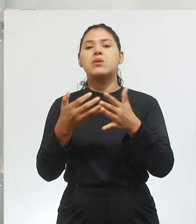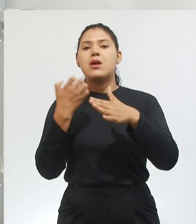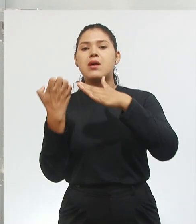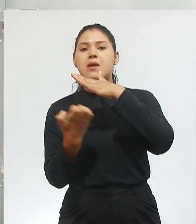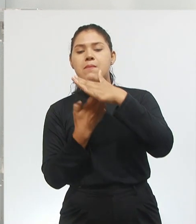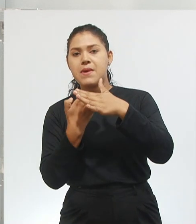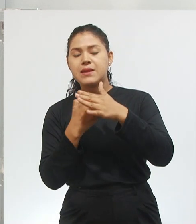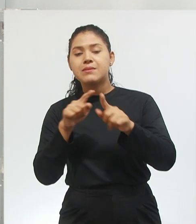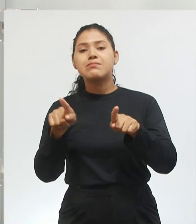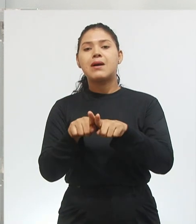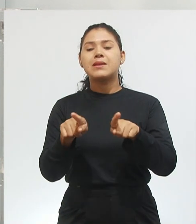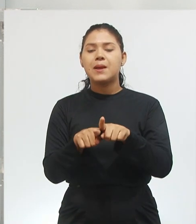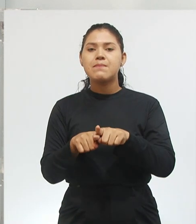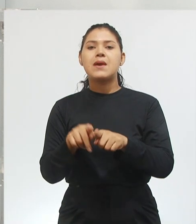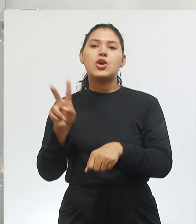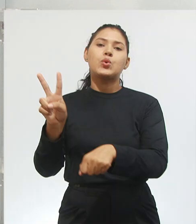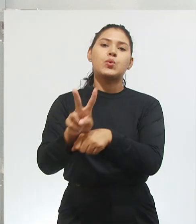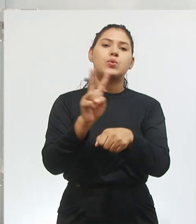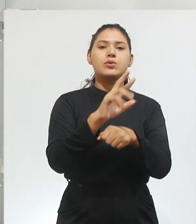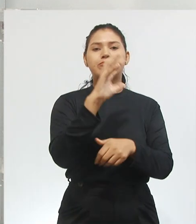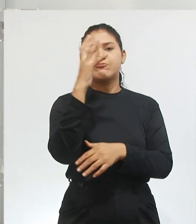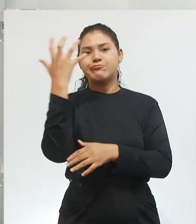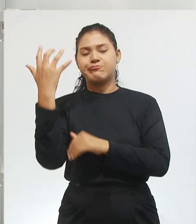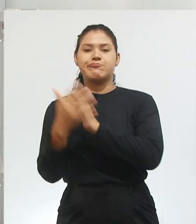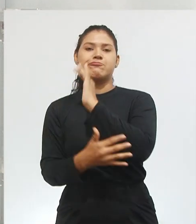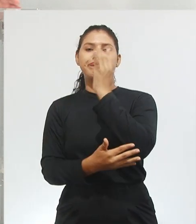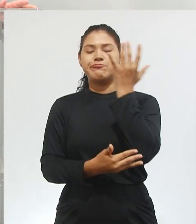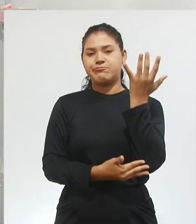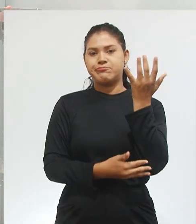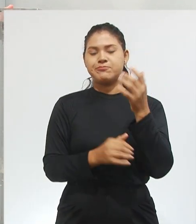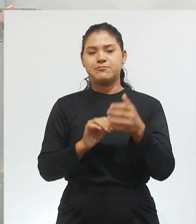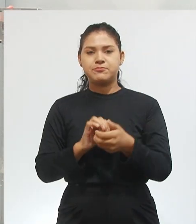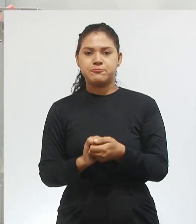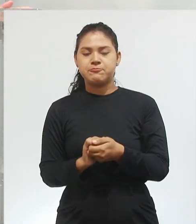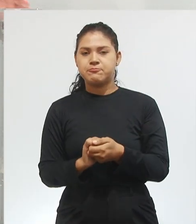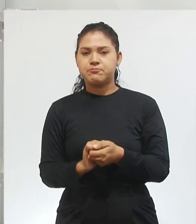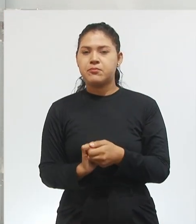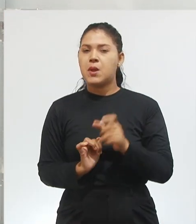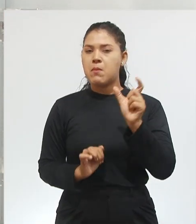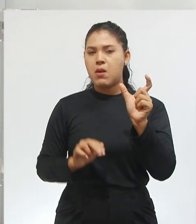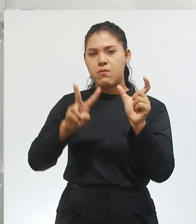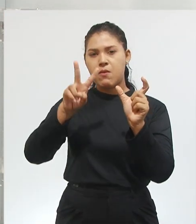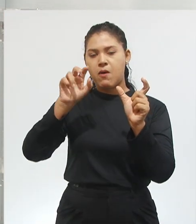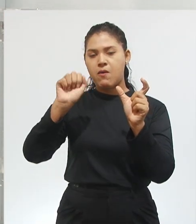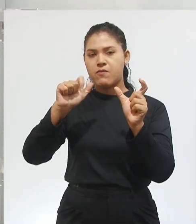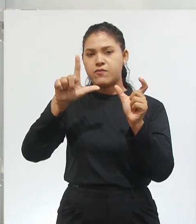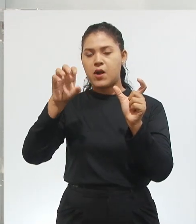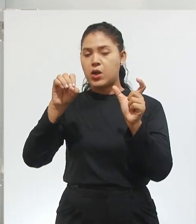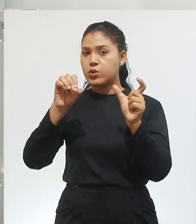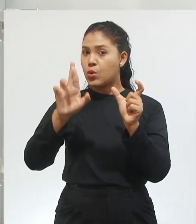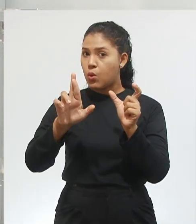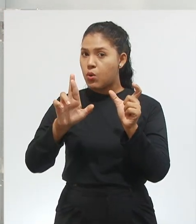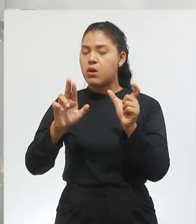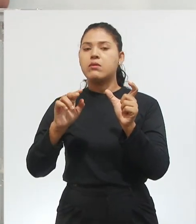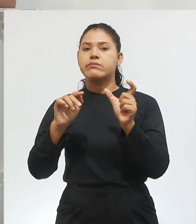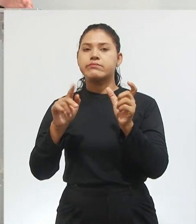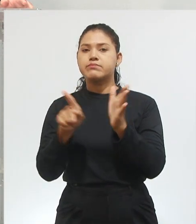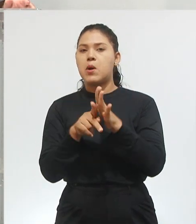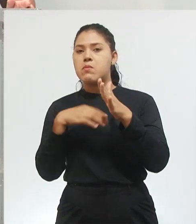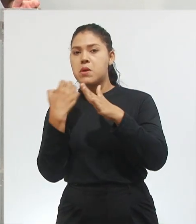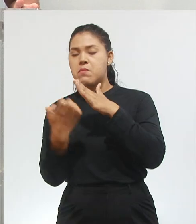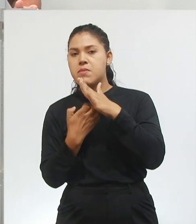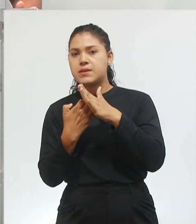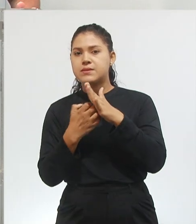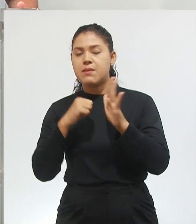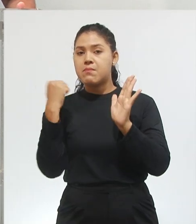equilíbrio dessas ações então perceba que quando nós falamos de valor de uma marca de uma organização que carrega consigo